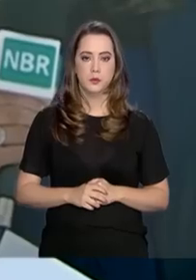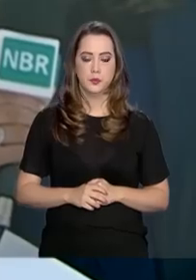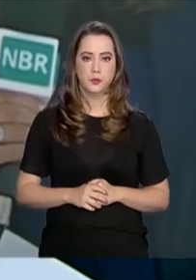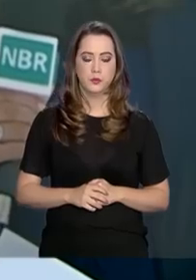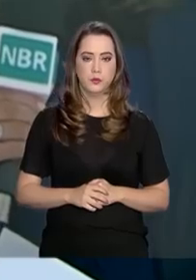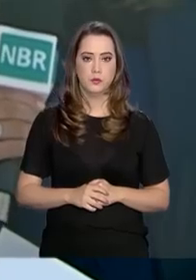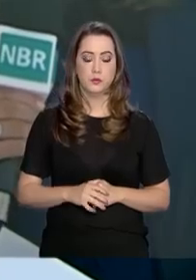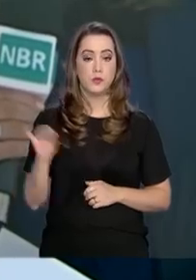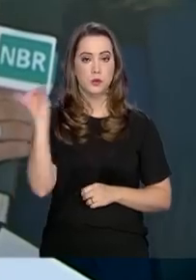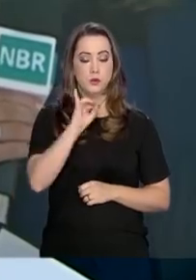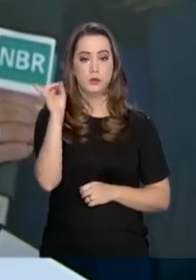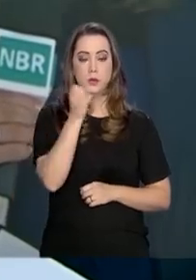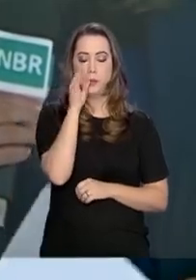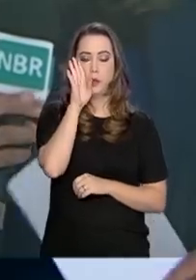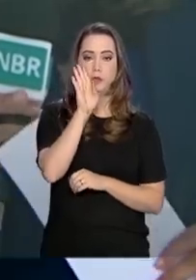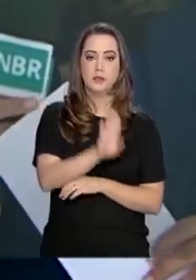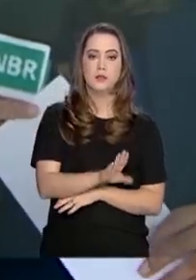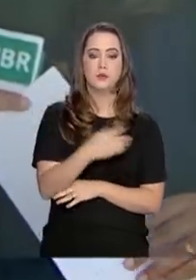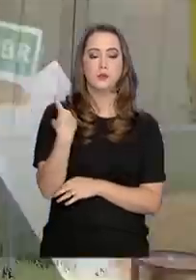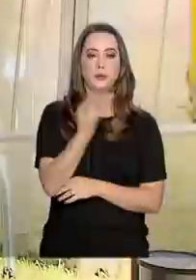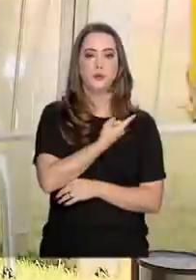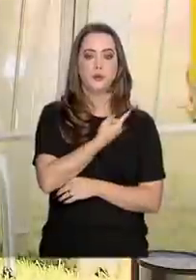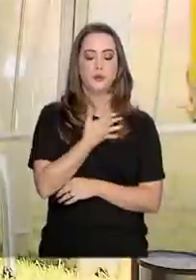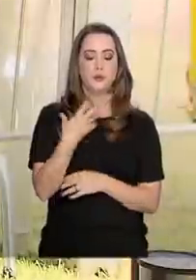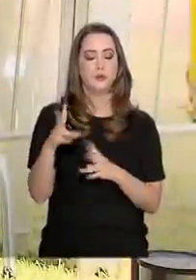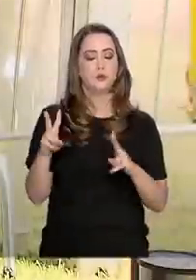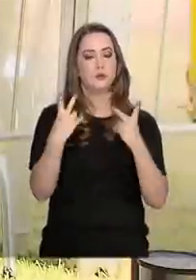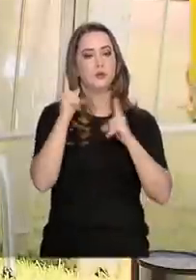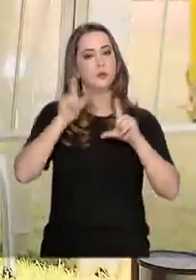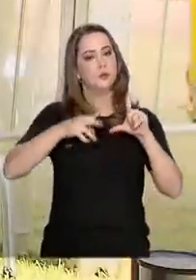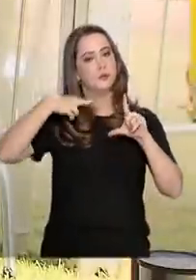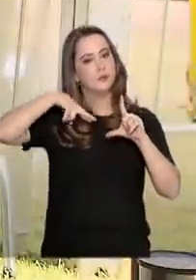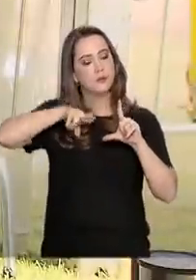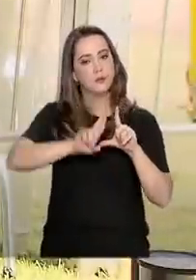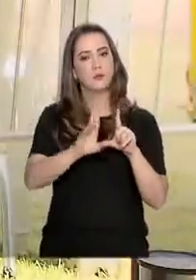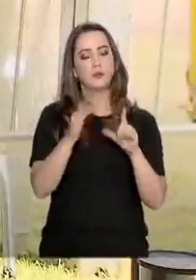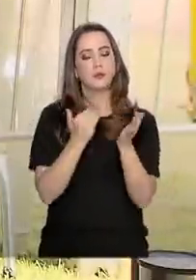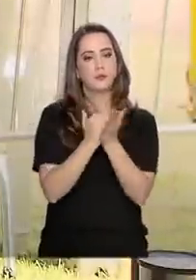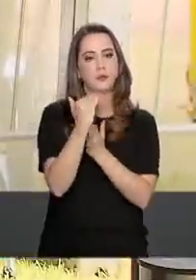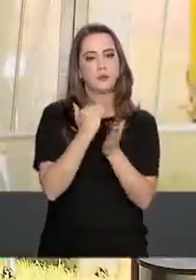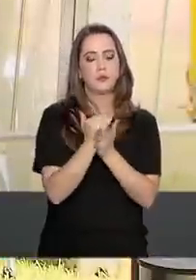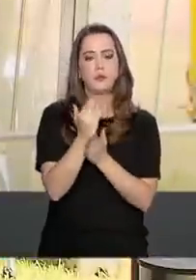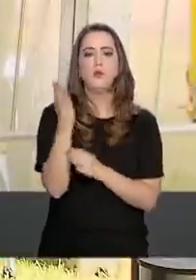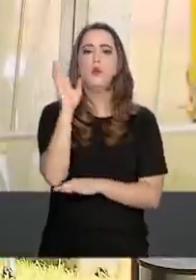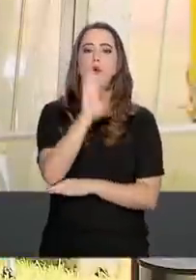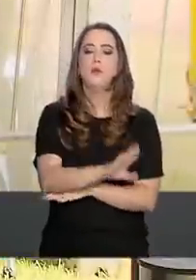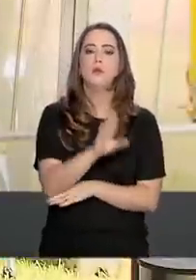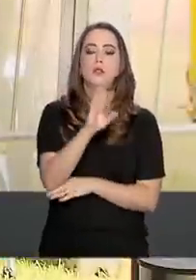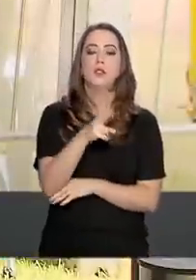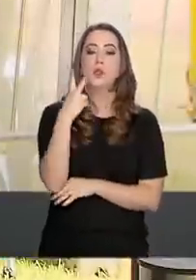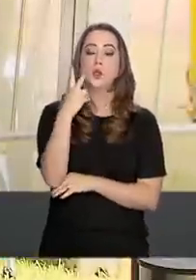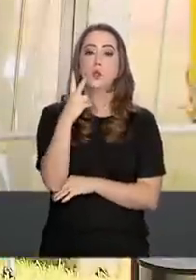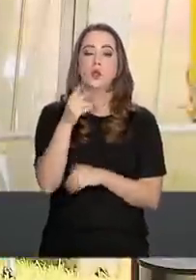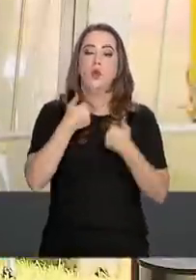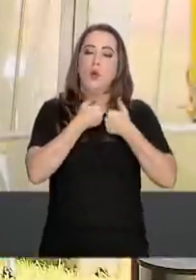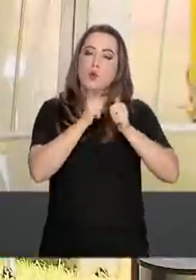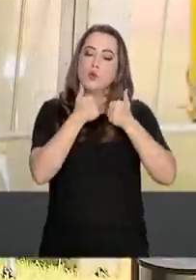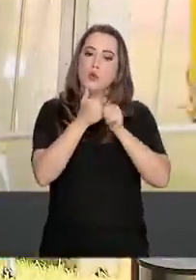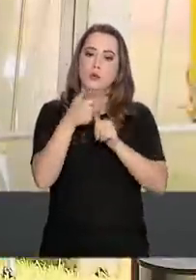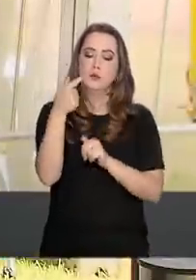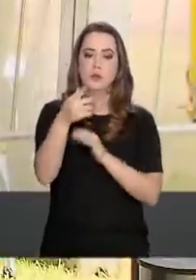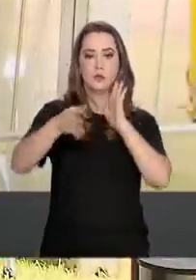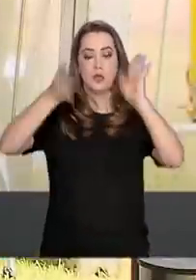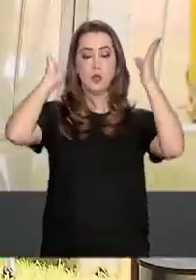Olá, Ricardo. Boa tarde para você. Boa tarde a todos que nos acompanham aqui pela TV NBR. Bom, no início da tarde, 2 ônibus e 7 caminhões